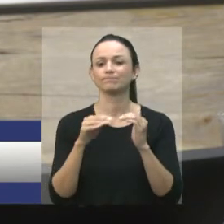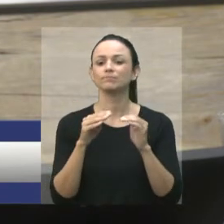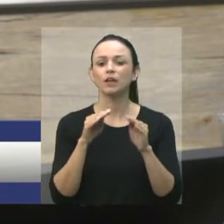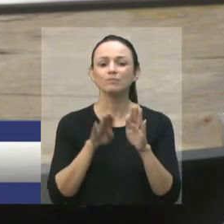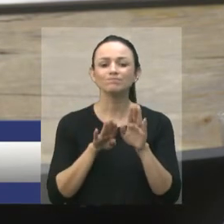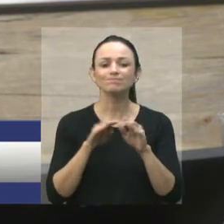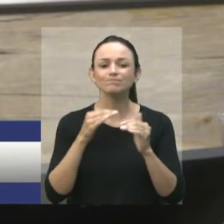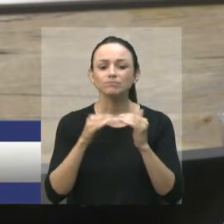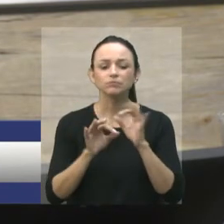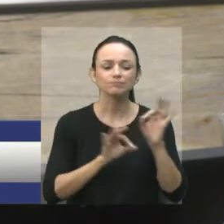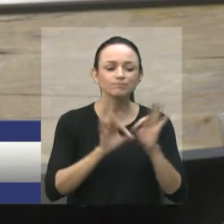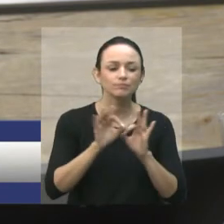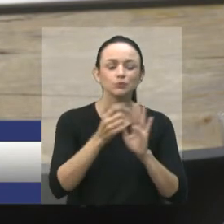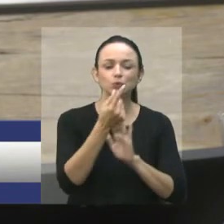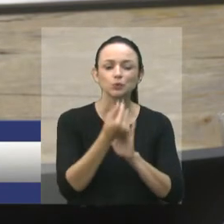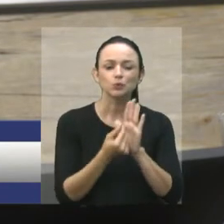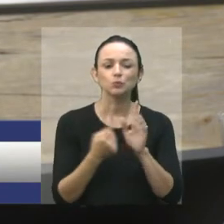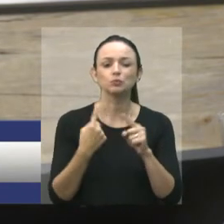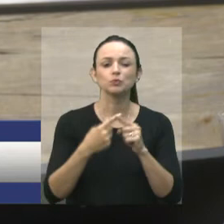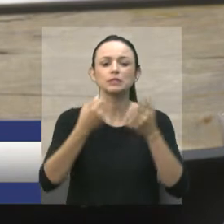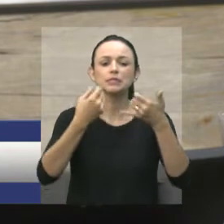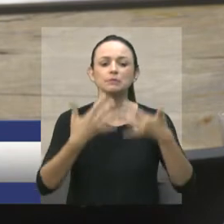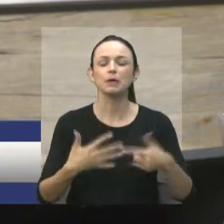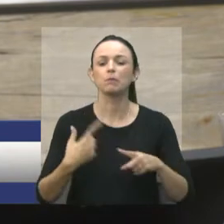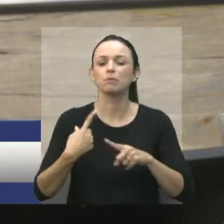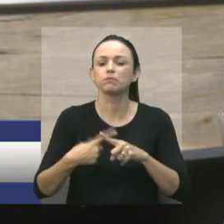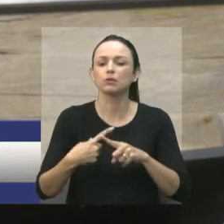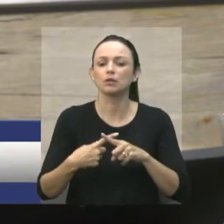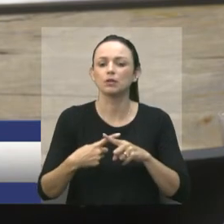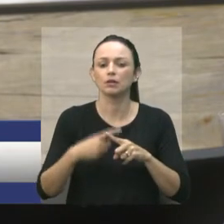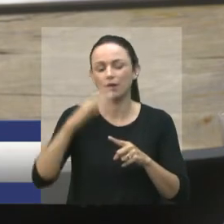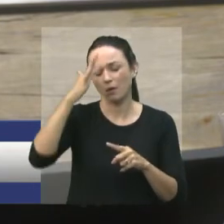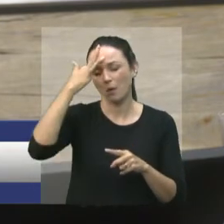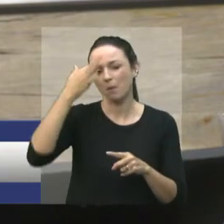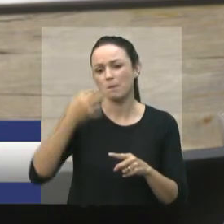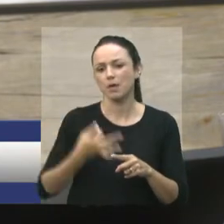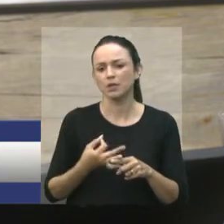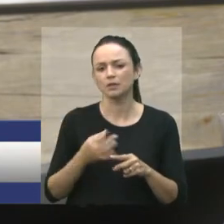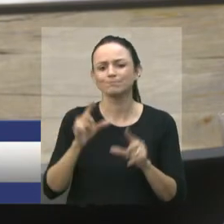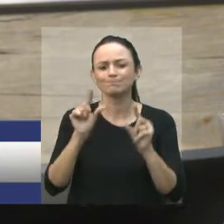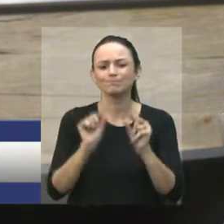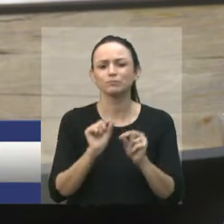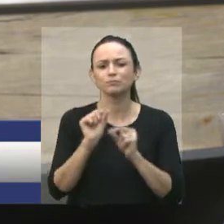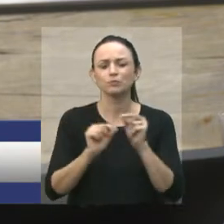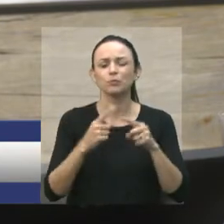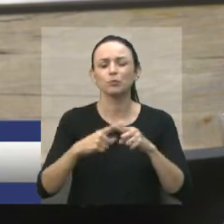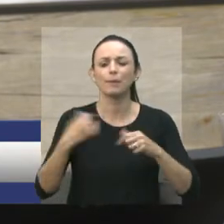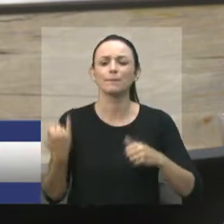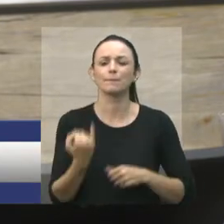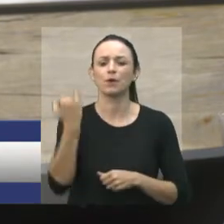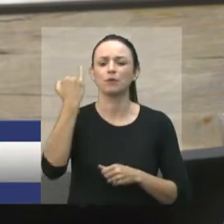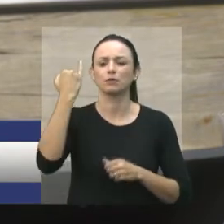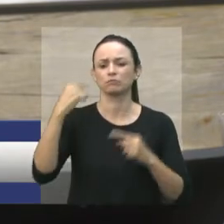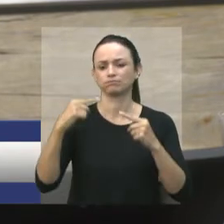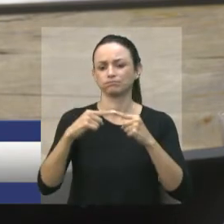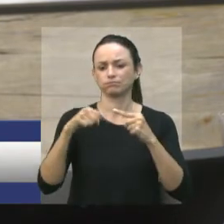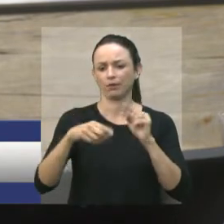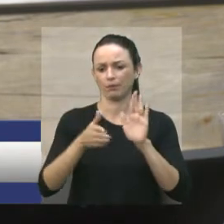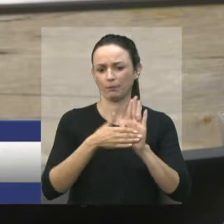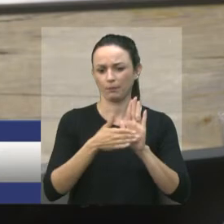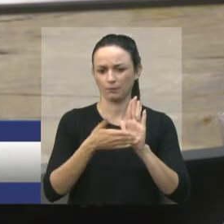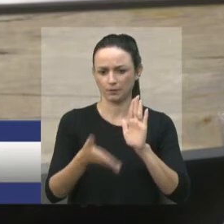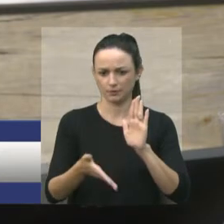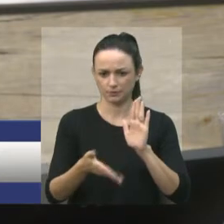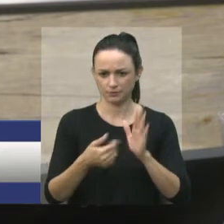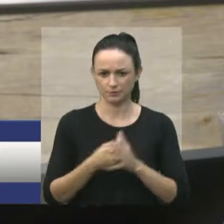orçamento, planejamento e justificativas que permitam compreender minimamente a pertinência e a compatibilidade da proposta com o